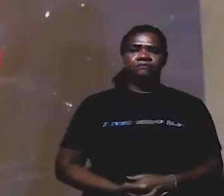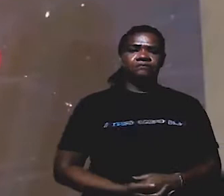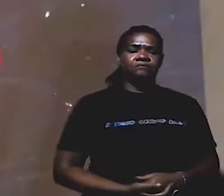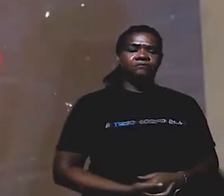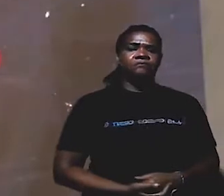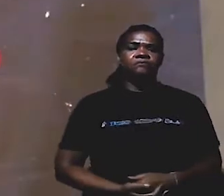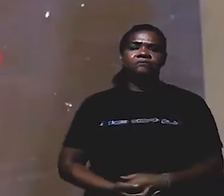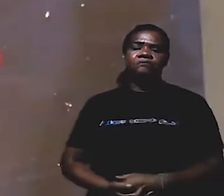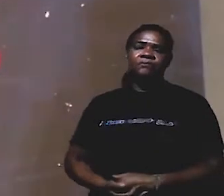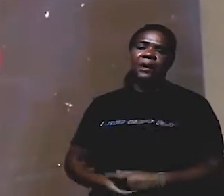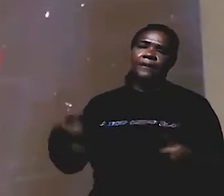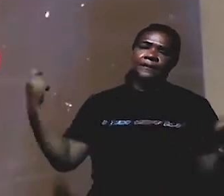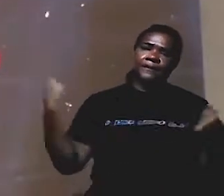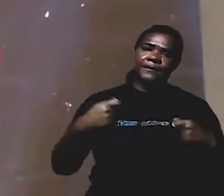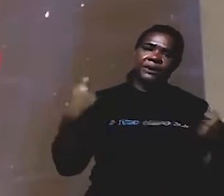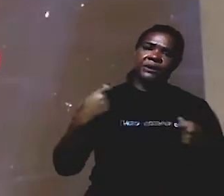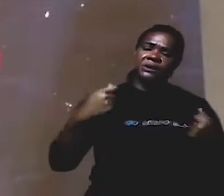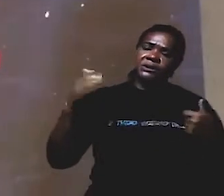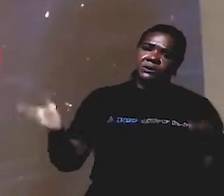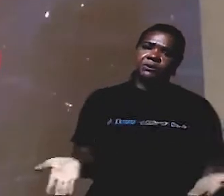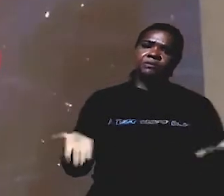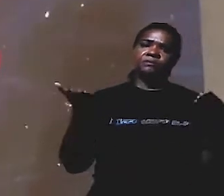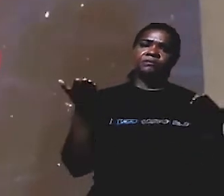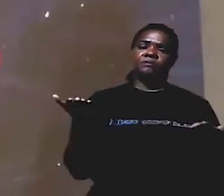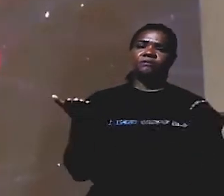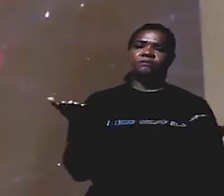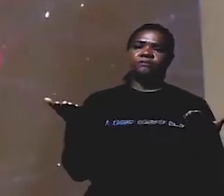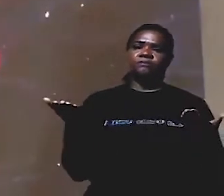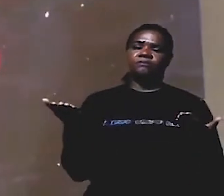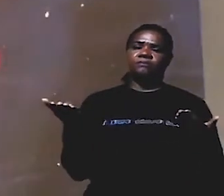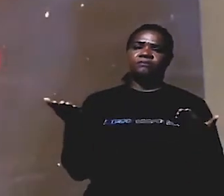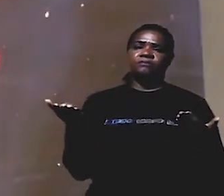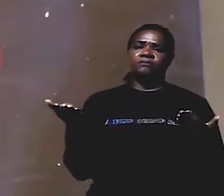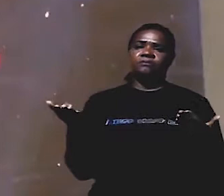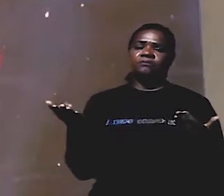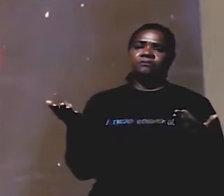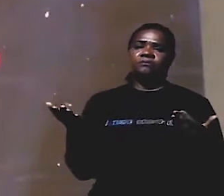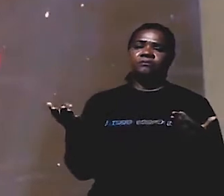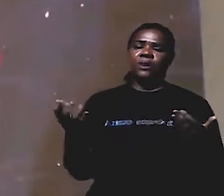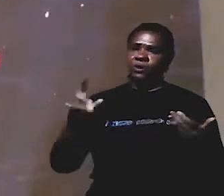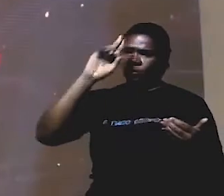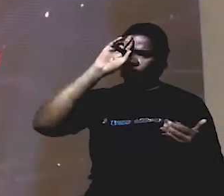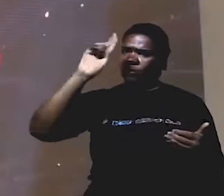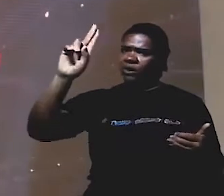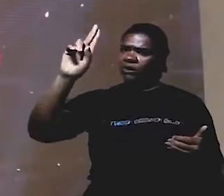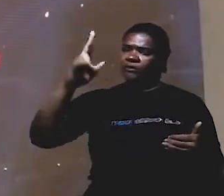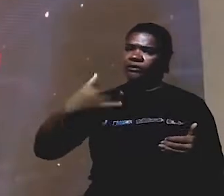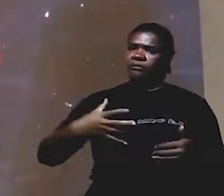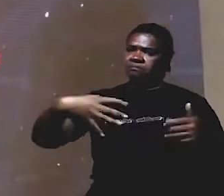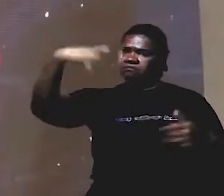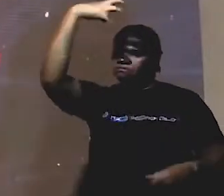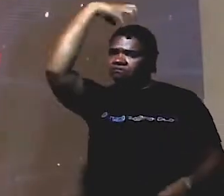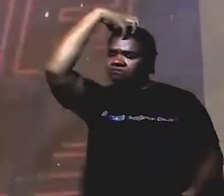Ele agora precisa se levantar, assumir o seu posicionamento de